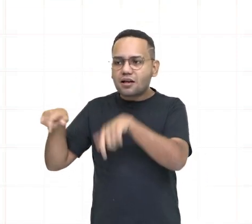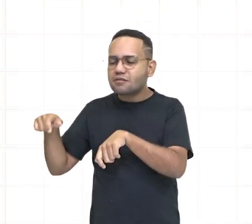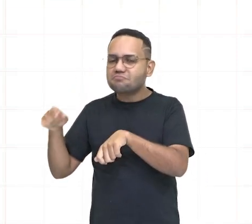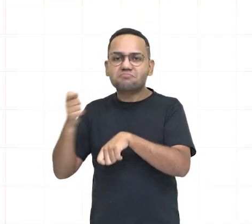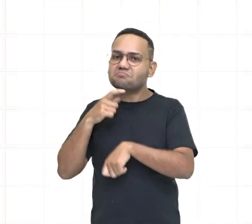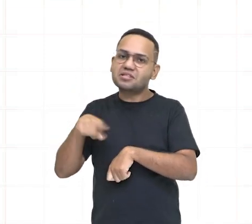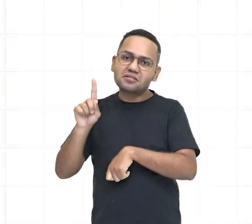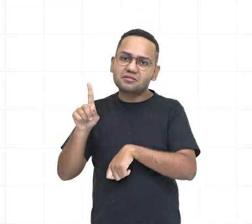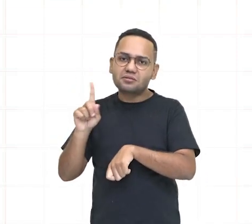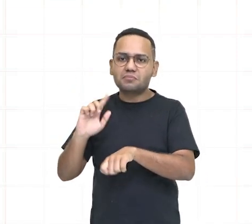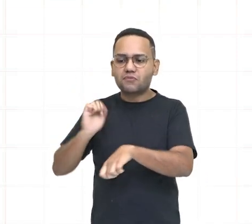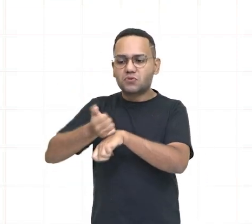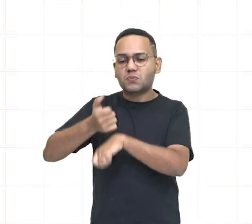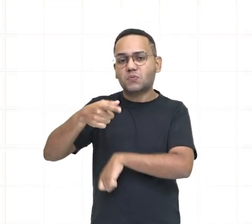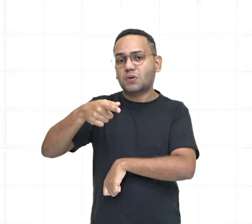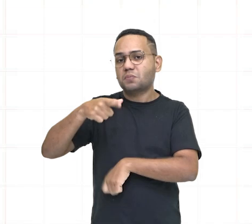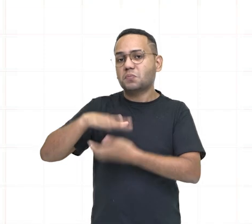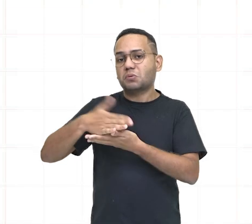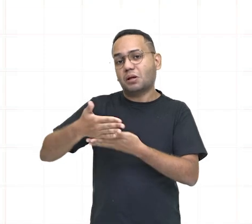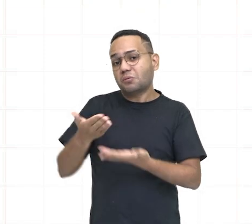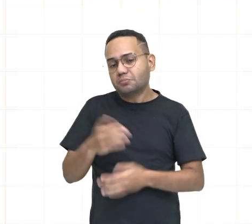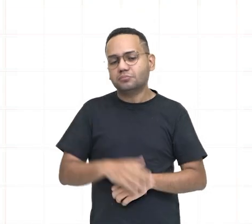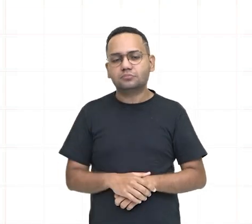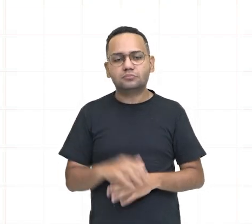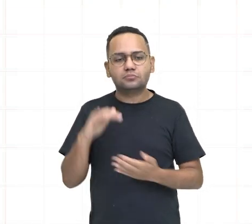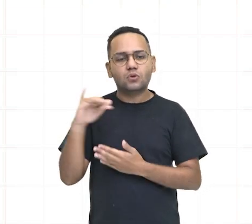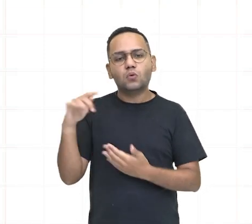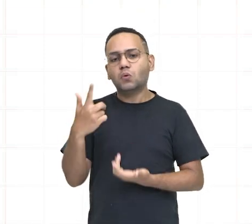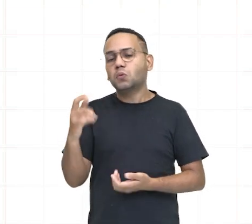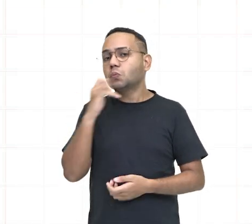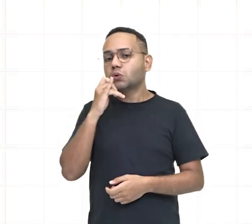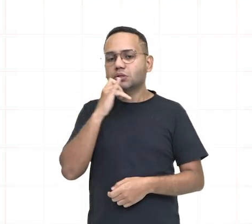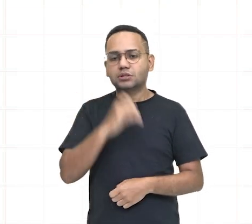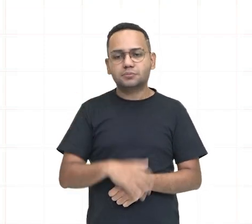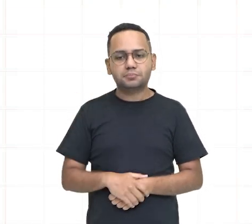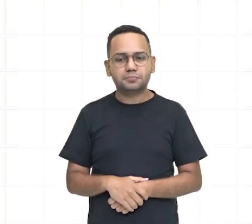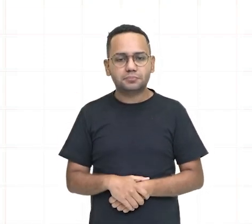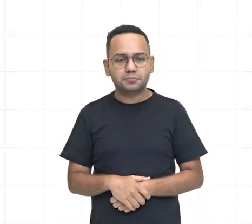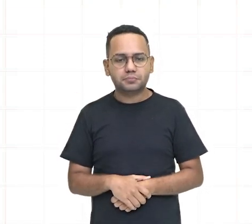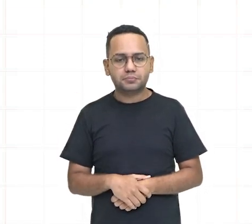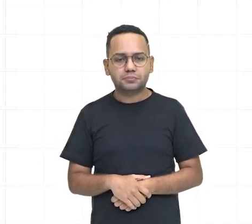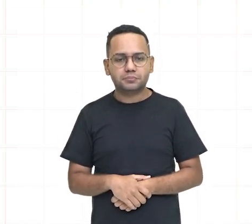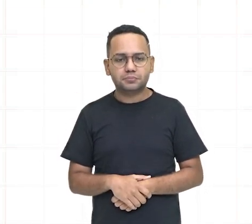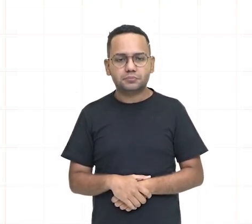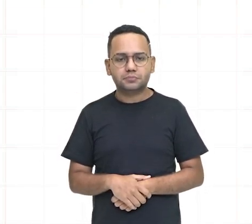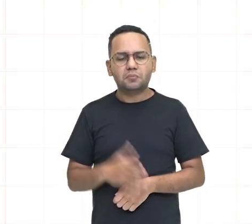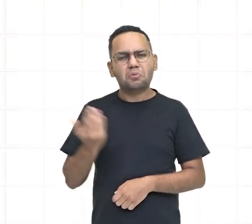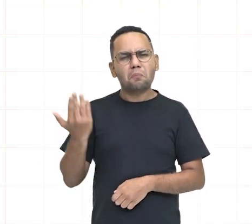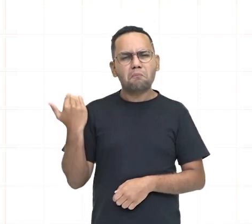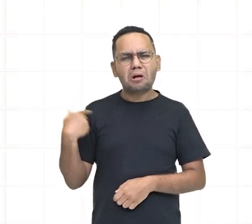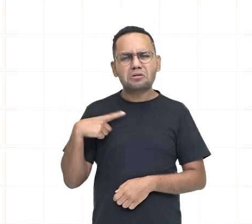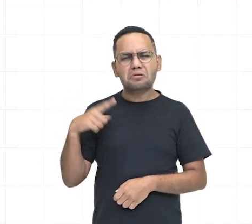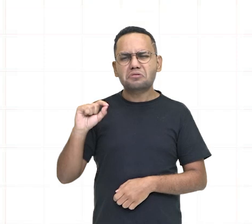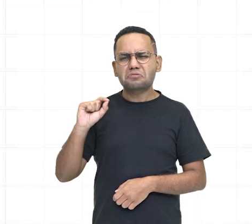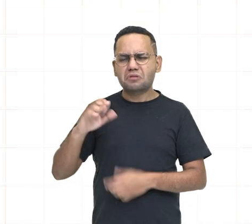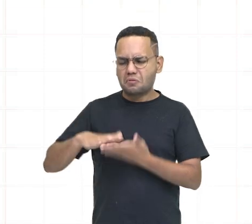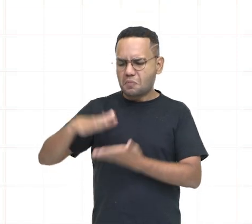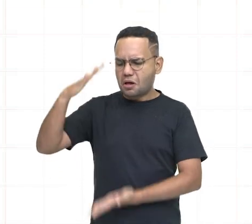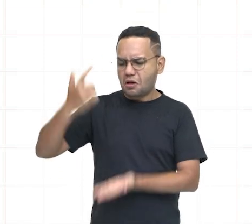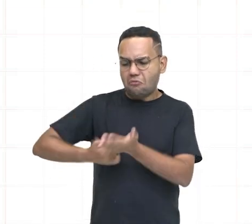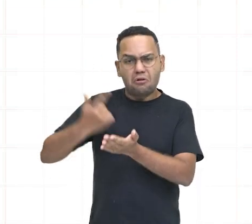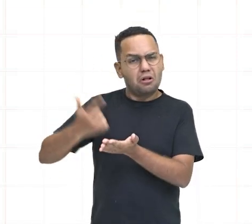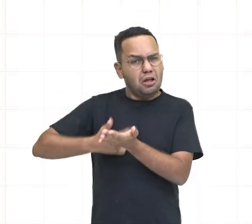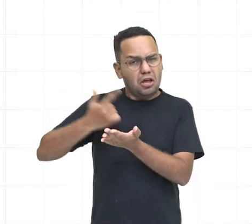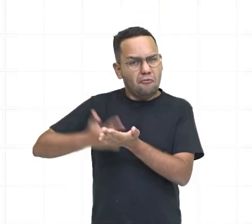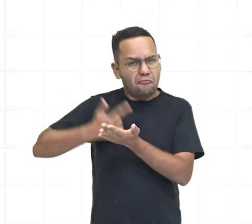virtual, ela não precisa mais daqueles montes de livros de contabilidade que eram utilizados antigamente.